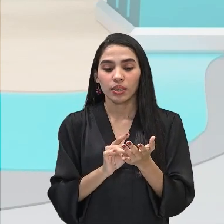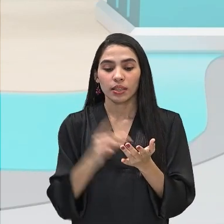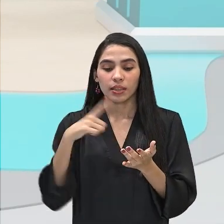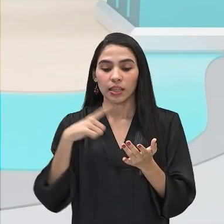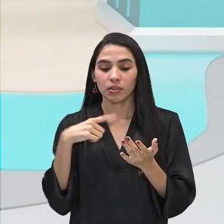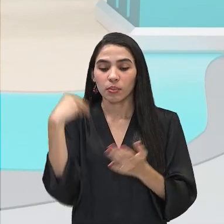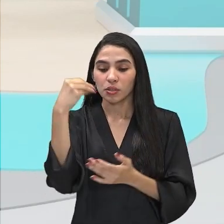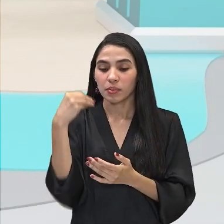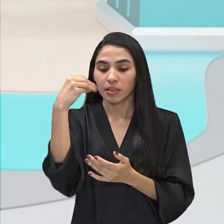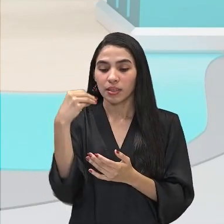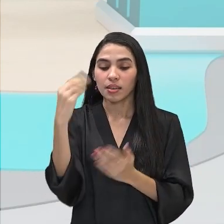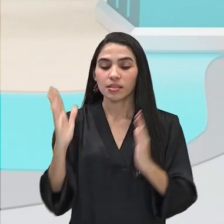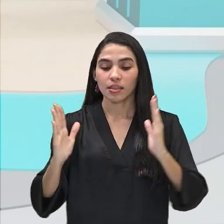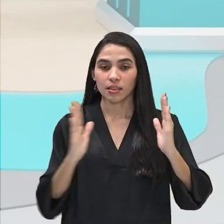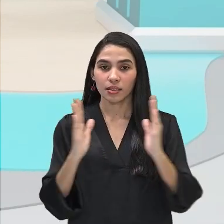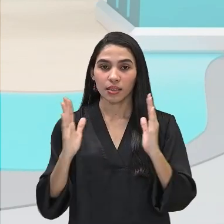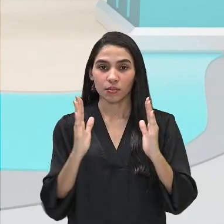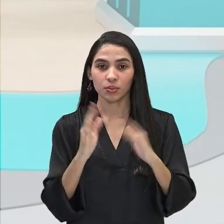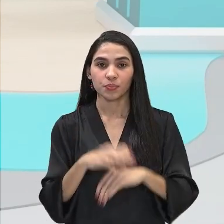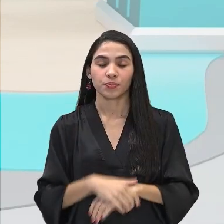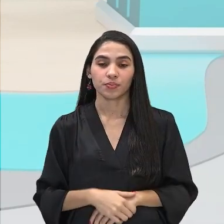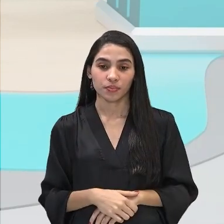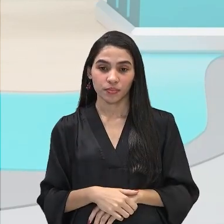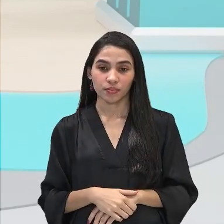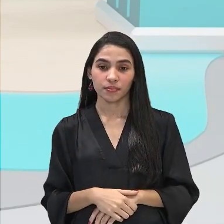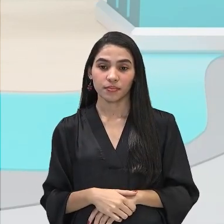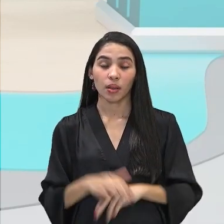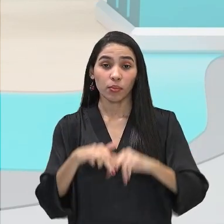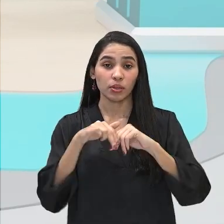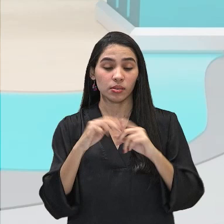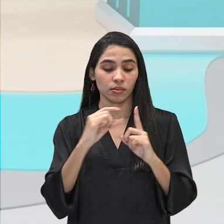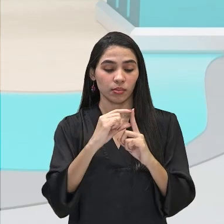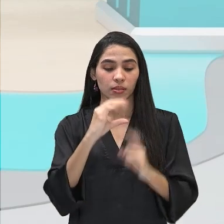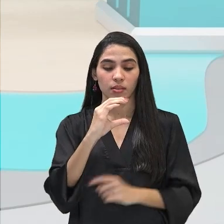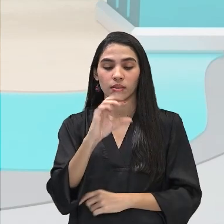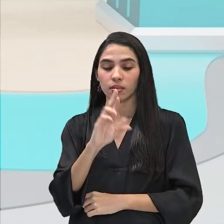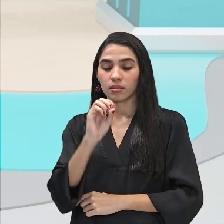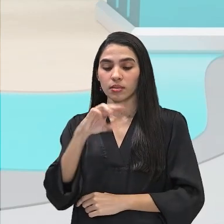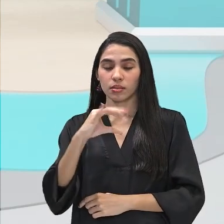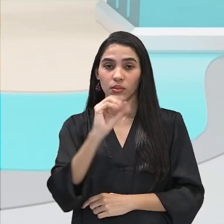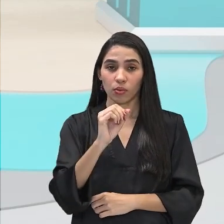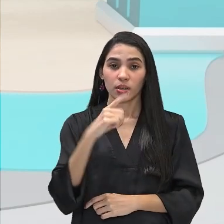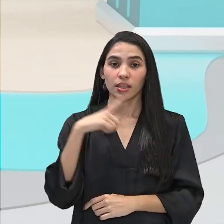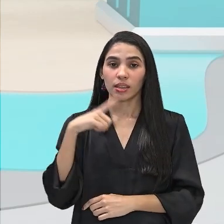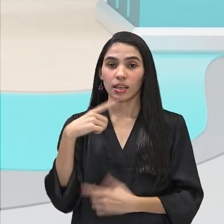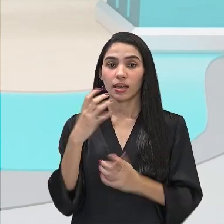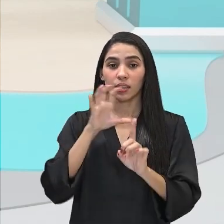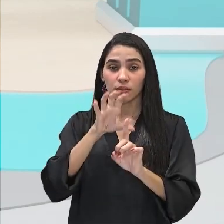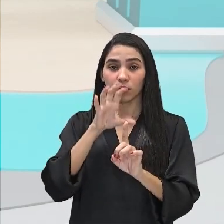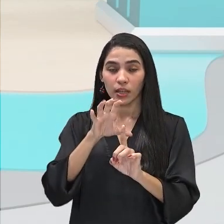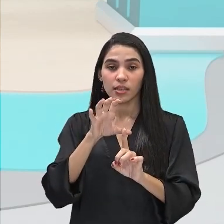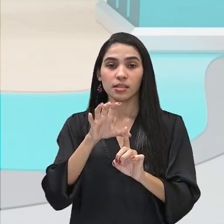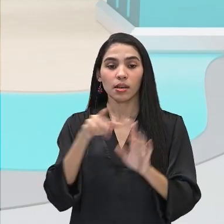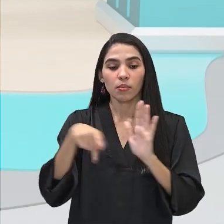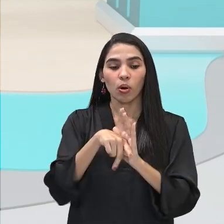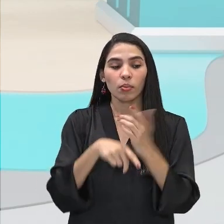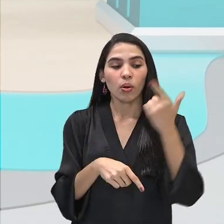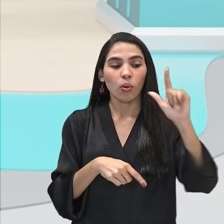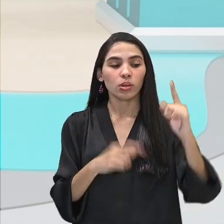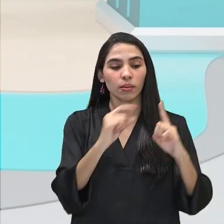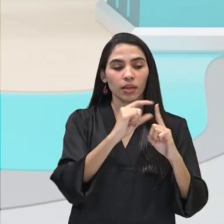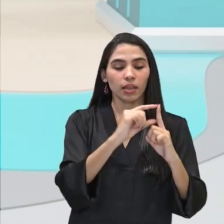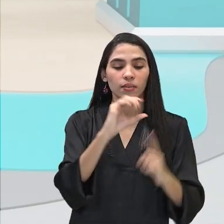relacionando essa questão do tempo. Então, por isso que a palavra crônica vem dessa palavra grega cronos, que